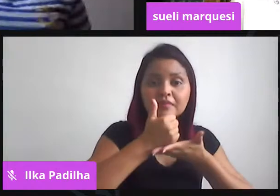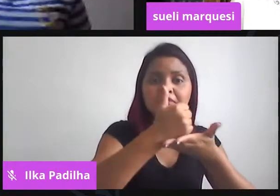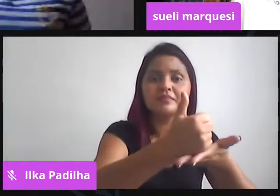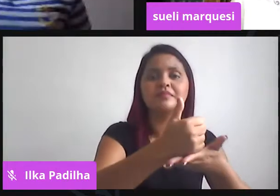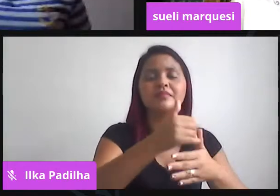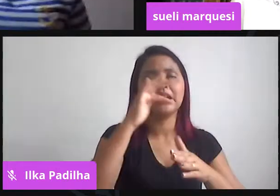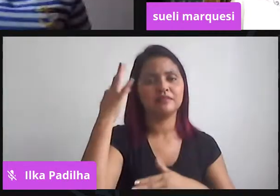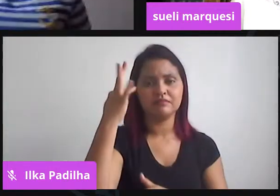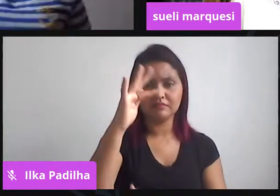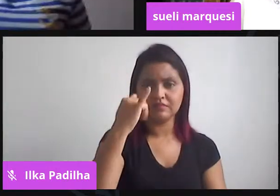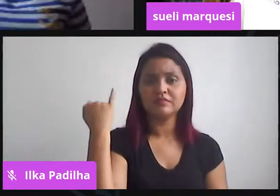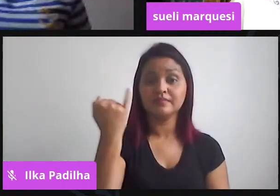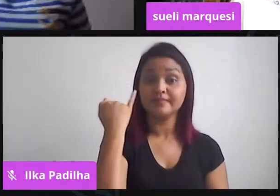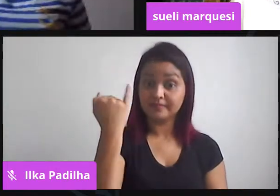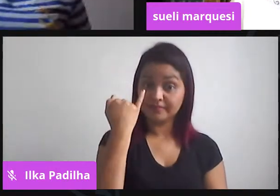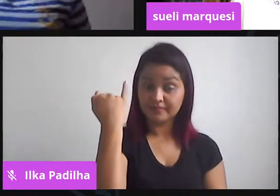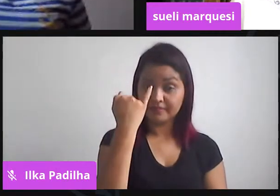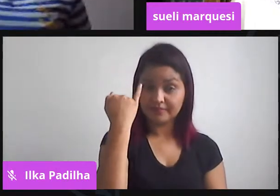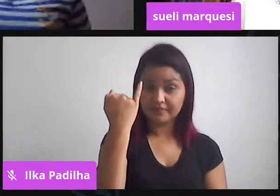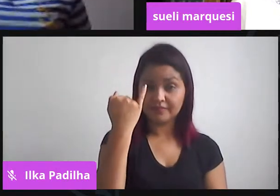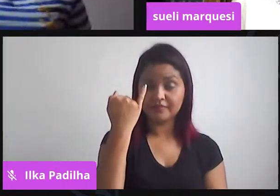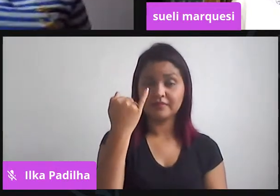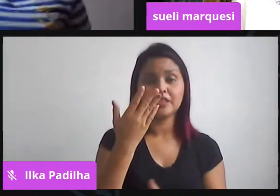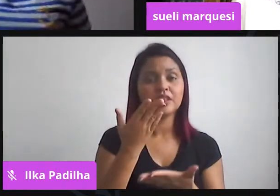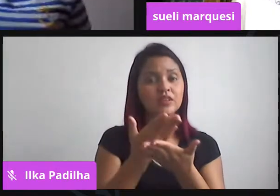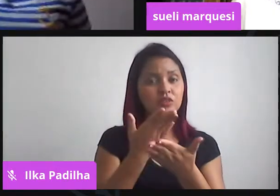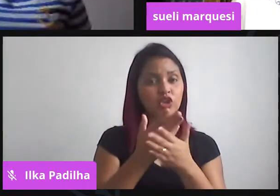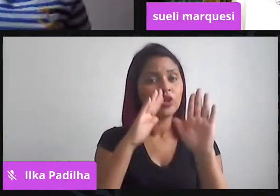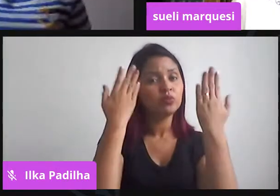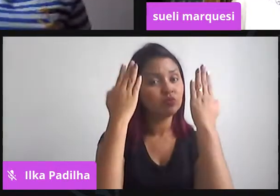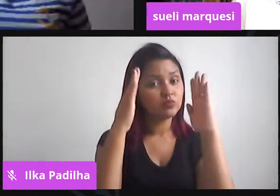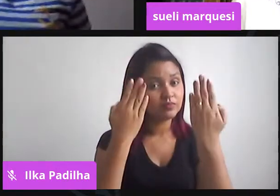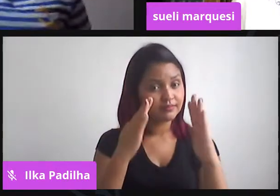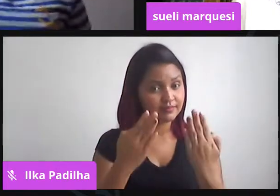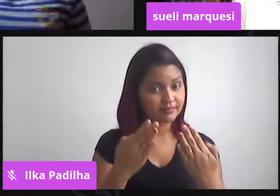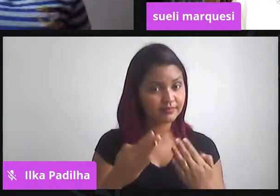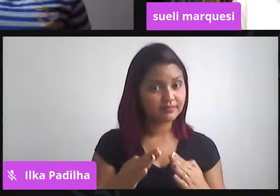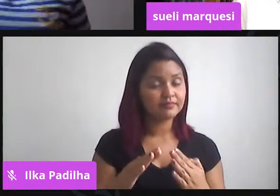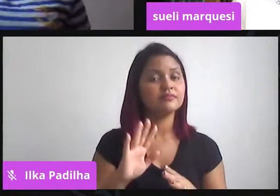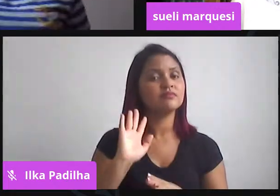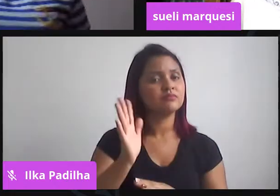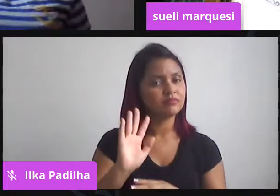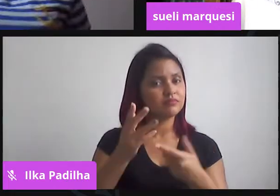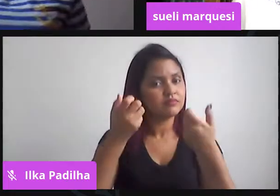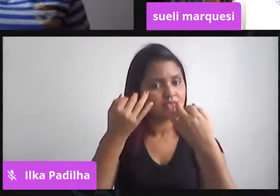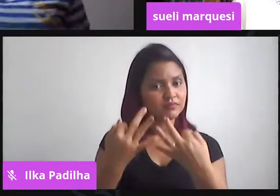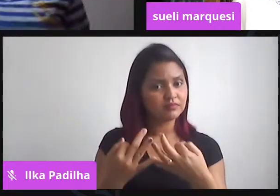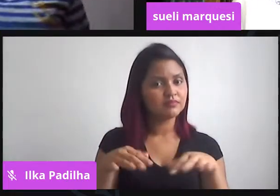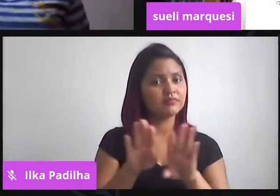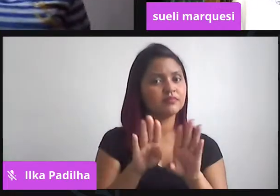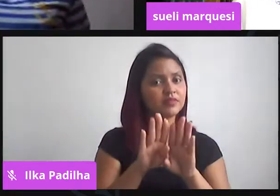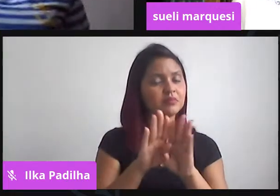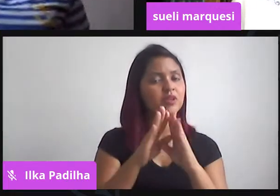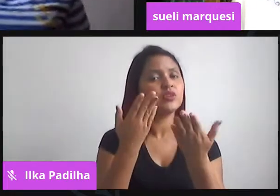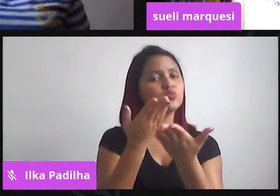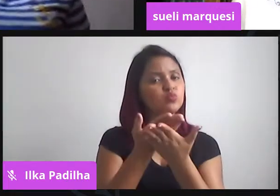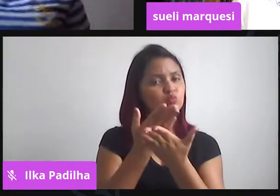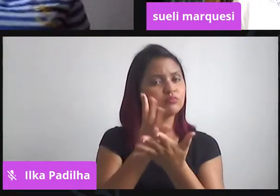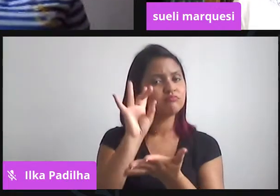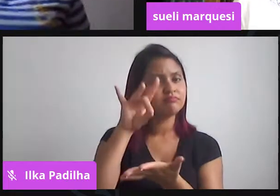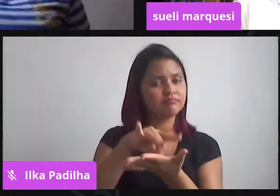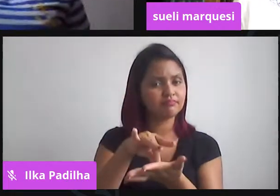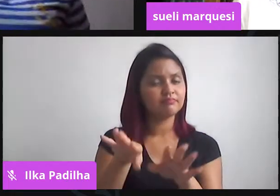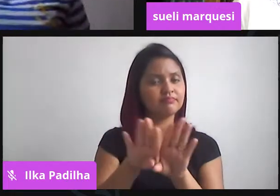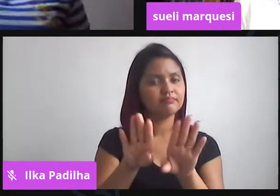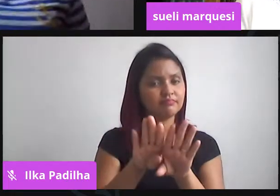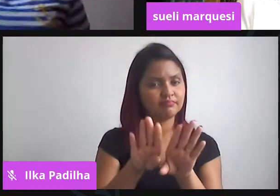teóricos importantes para estudos analíticos, como eu disse, para estudos aplicados também. Então, os exemplos